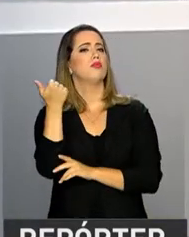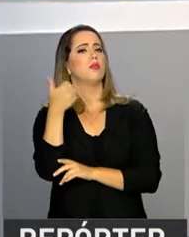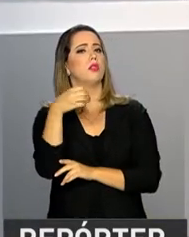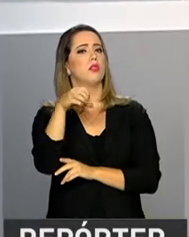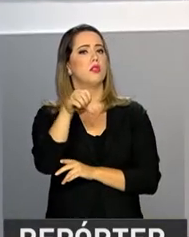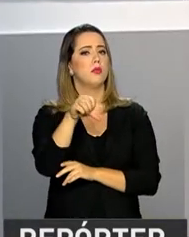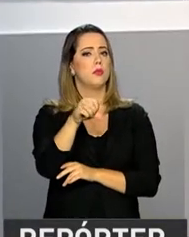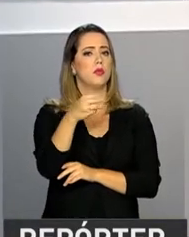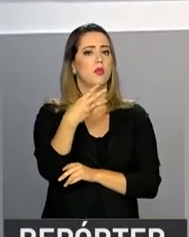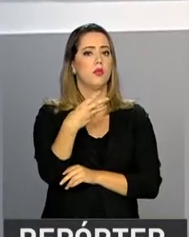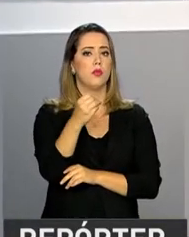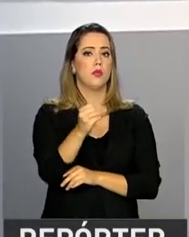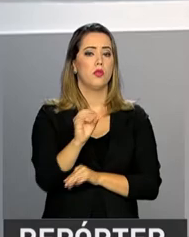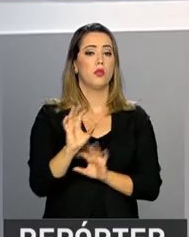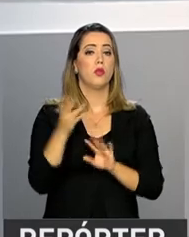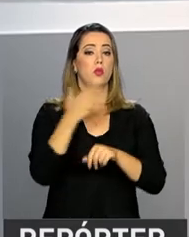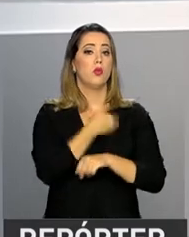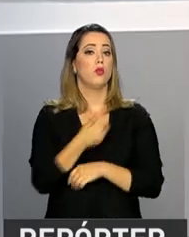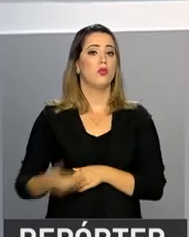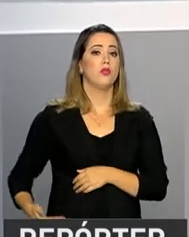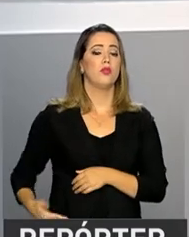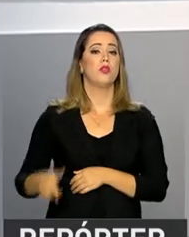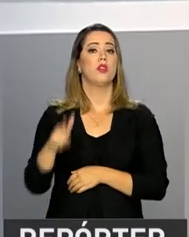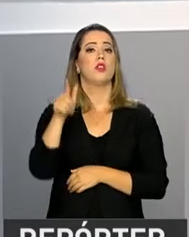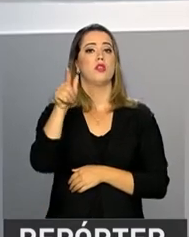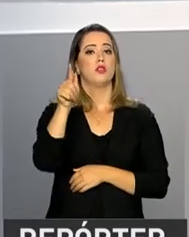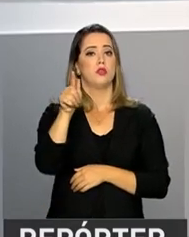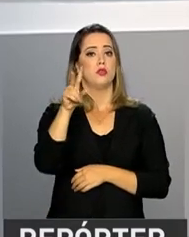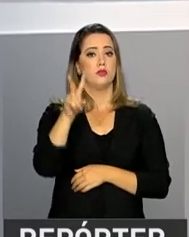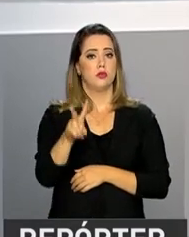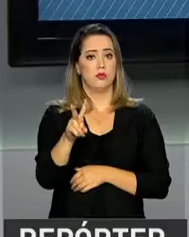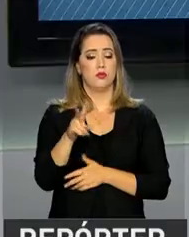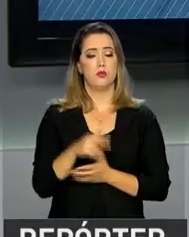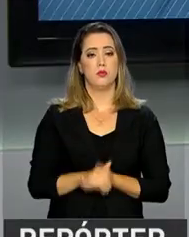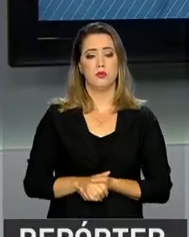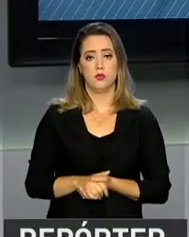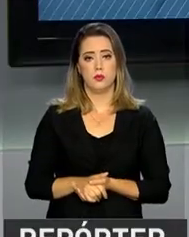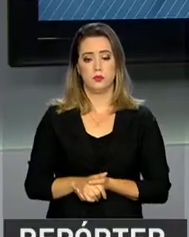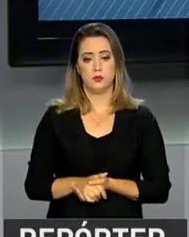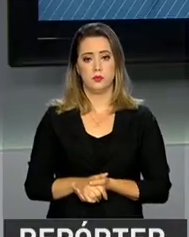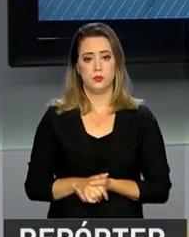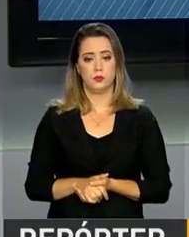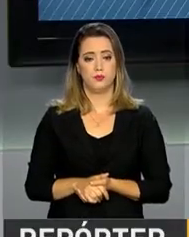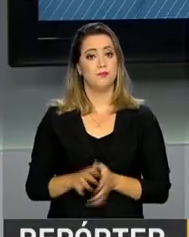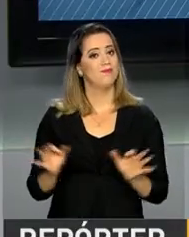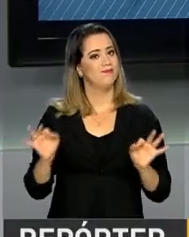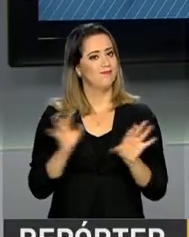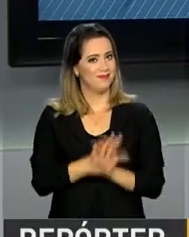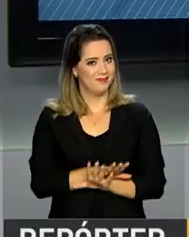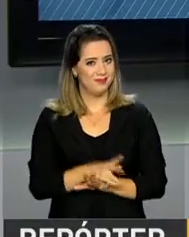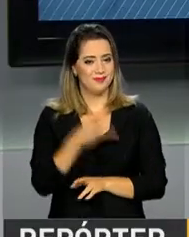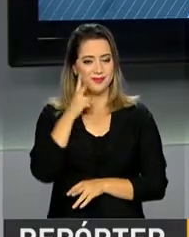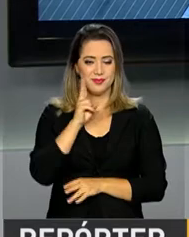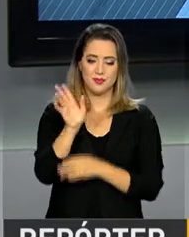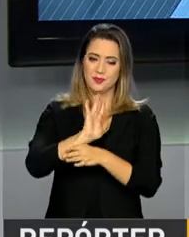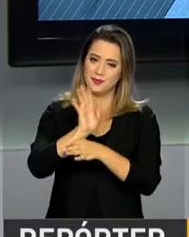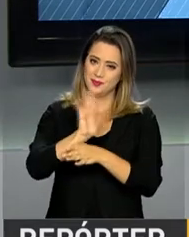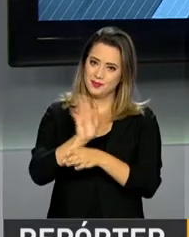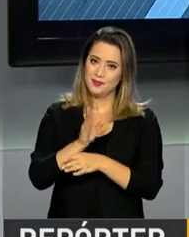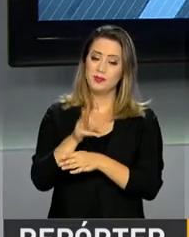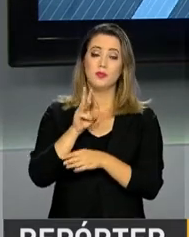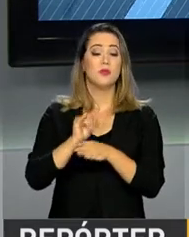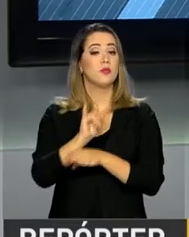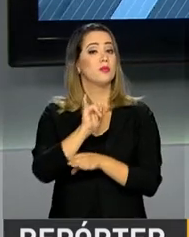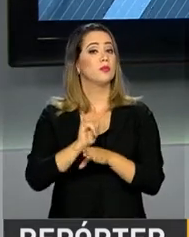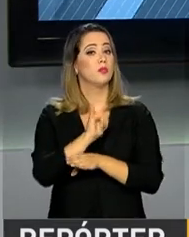1930 durante o governo de getúlio vargas nós ficamos por aqui você pode rever as reportagens no